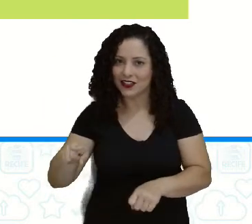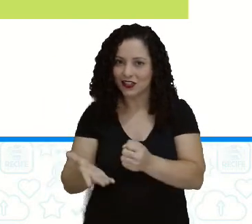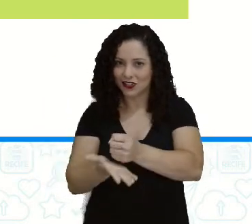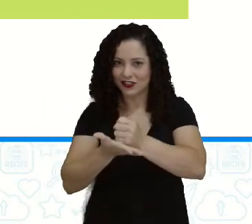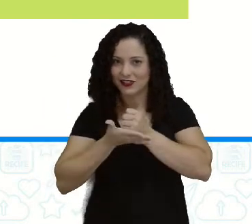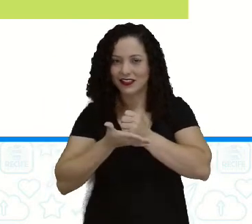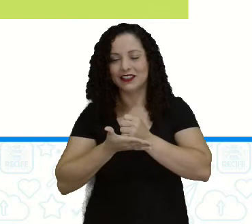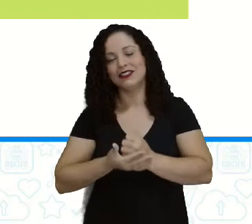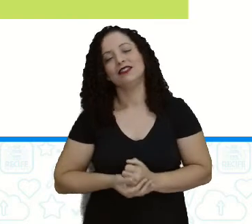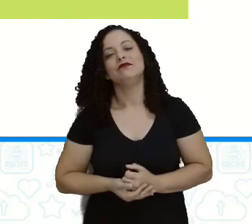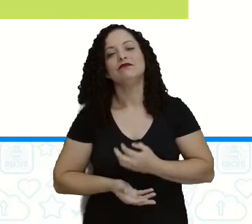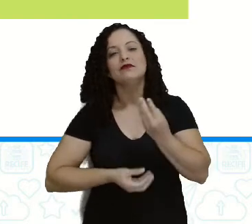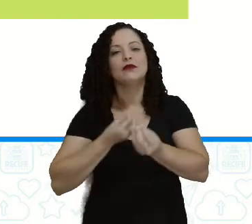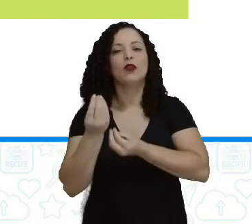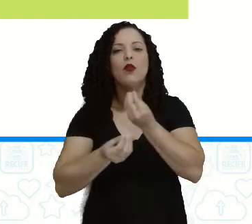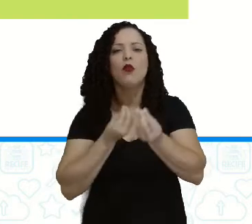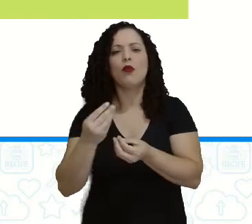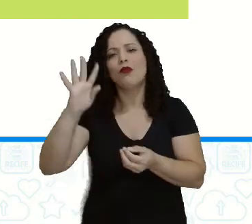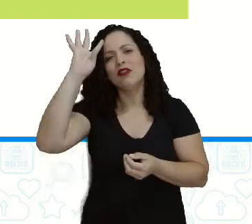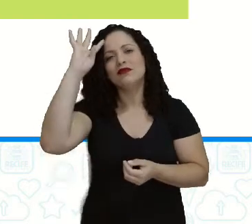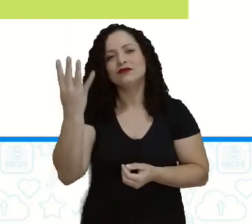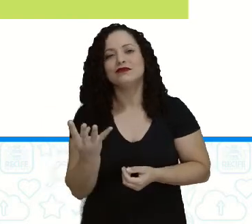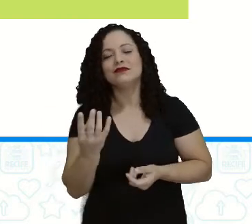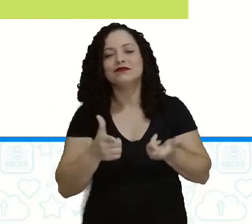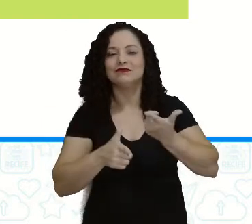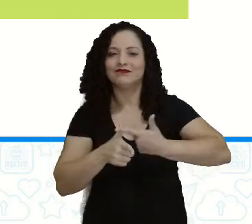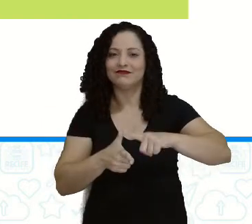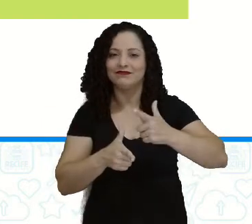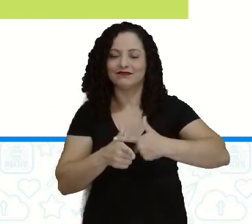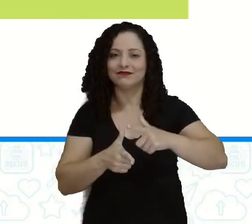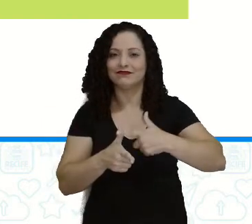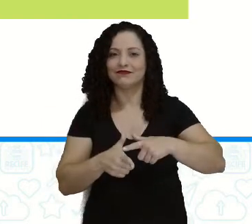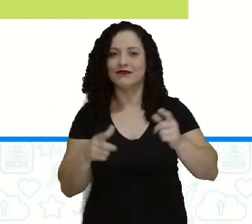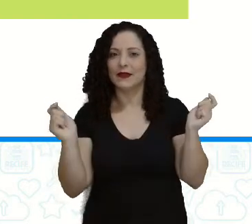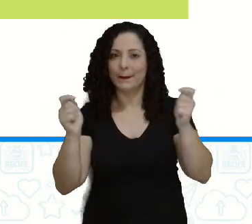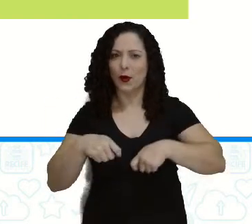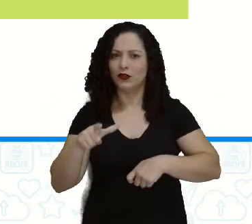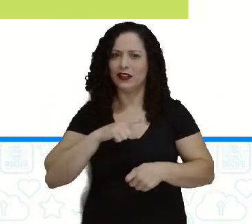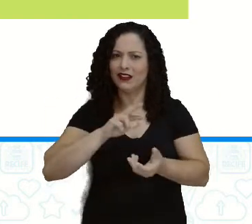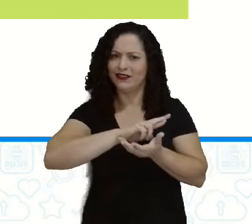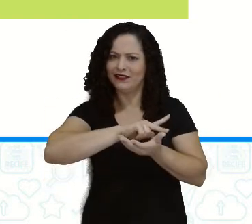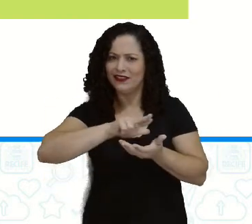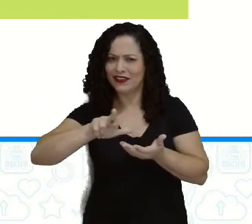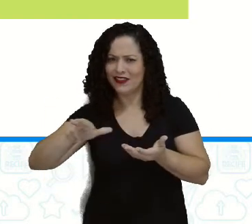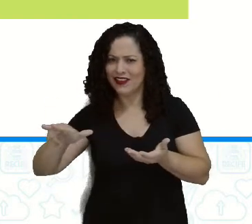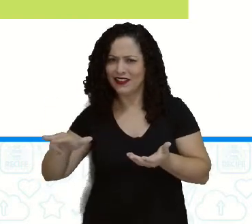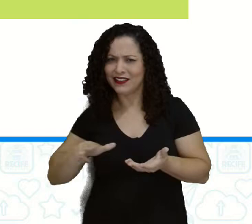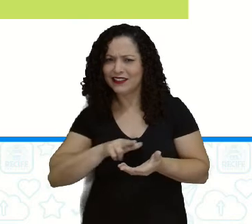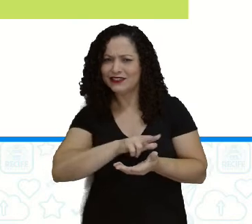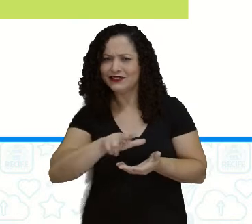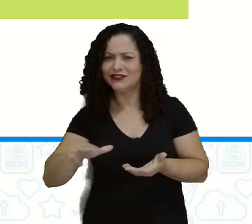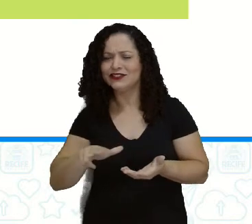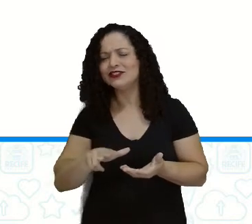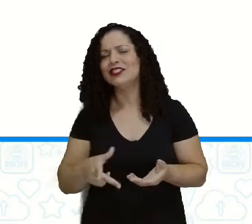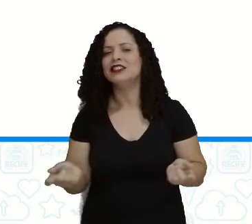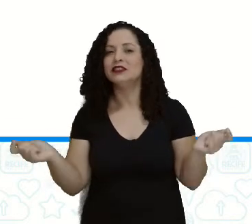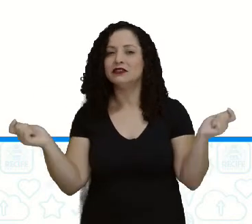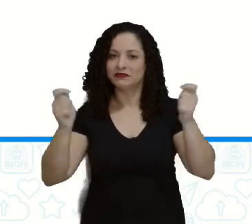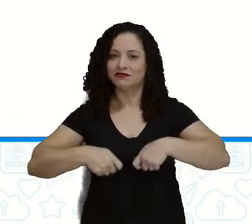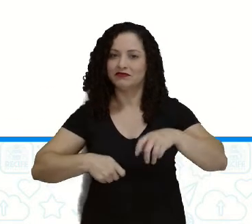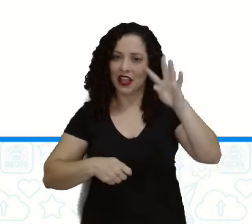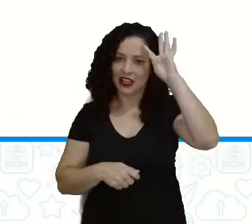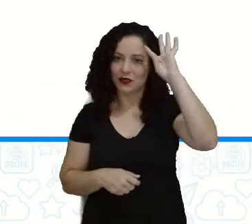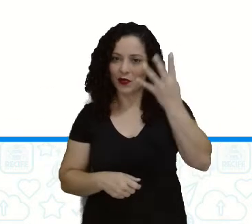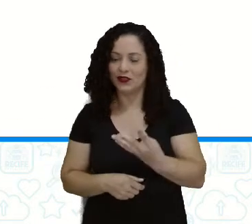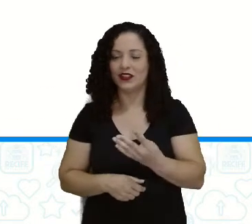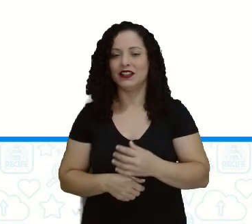forma vocês costumam resolver os problemas, né? Porque a gente pode ter várias maneiras de resolução.